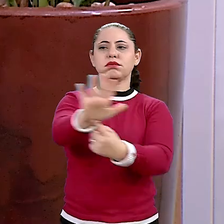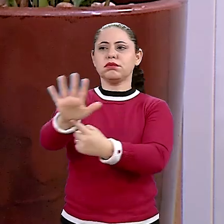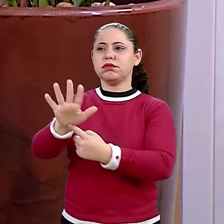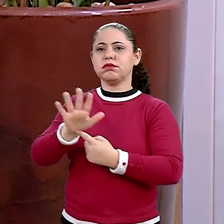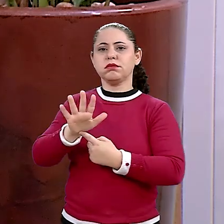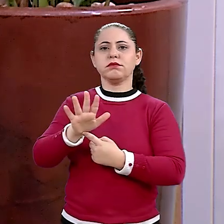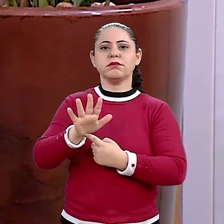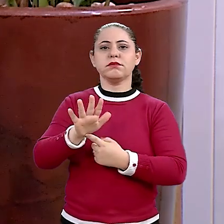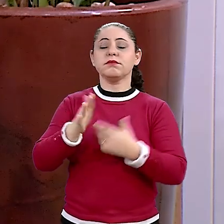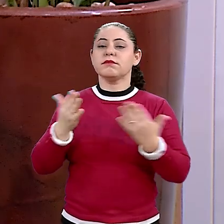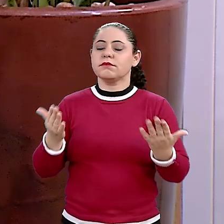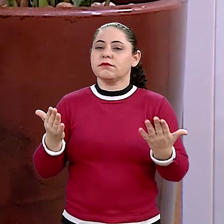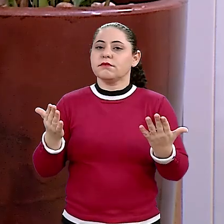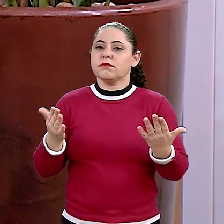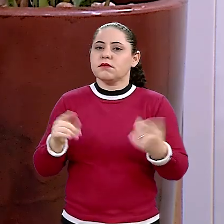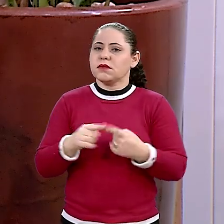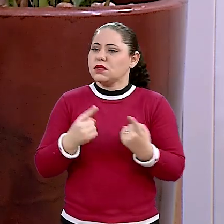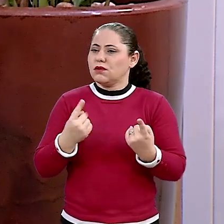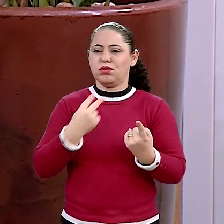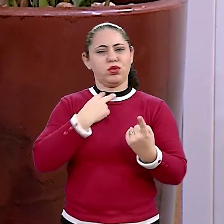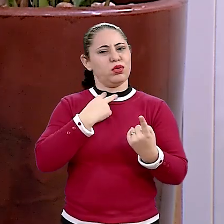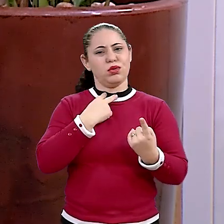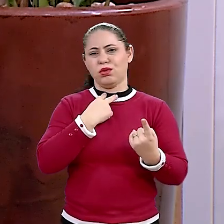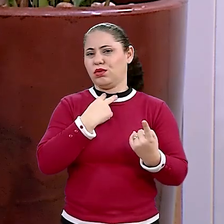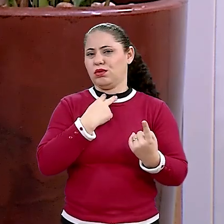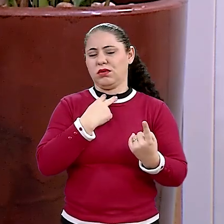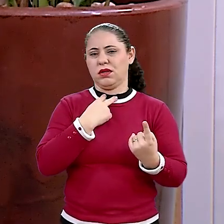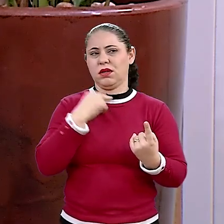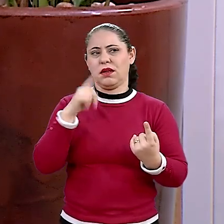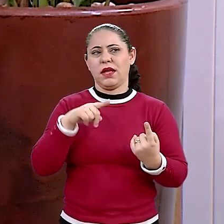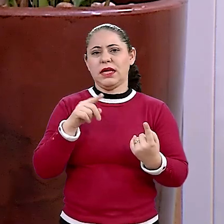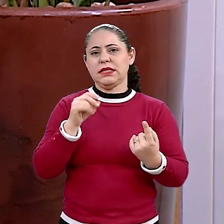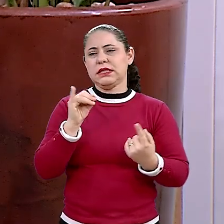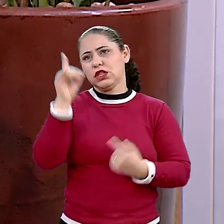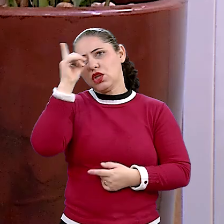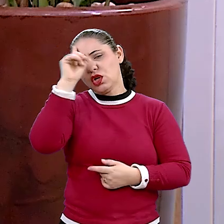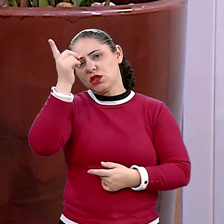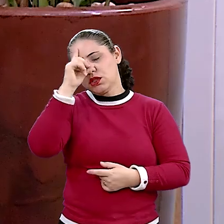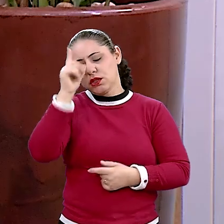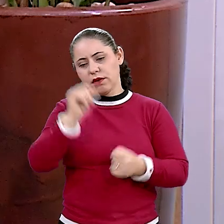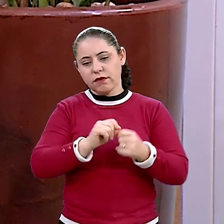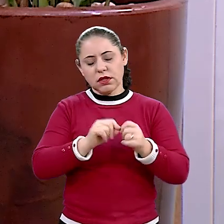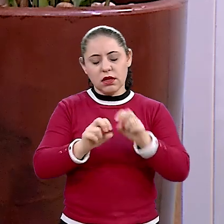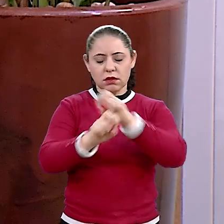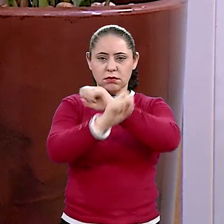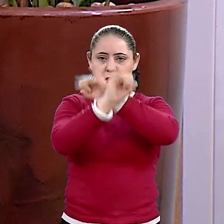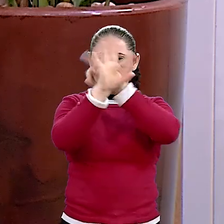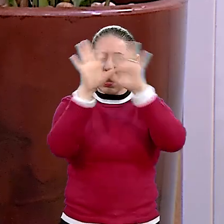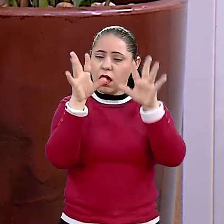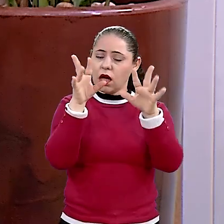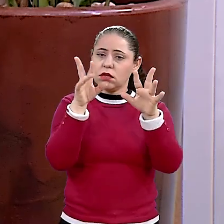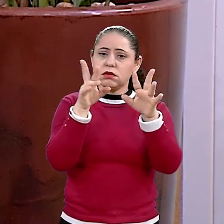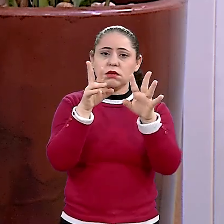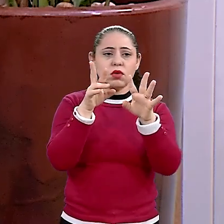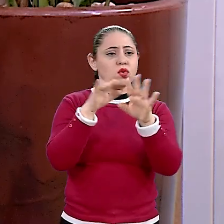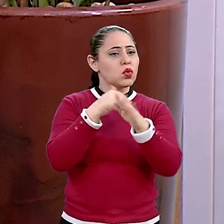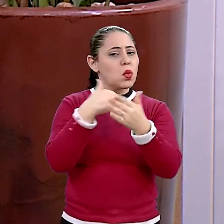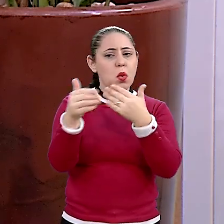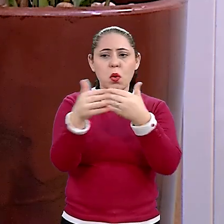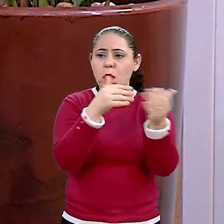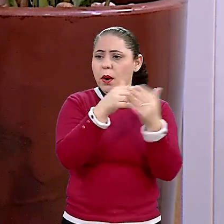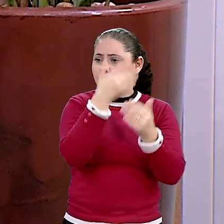Agora, esse tipo de coisa não deveria ser assim. Deveria ser cotidiano e que fosse regular. Toda e